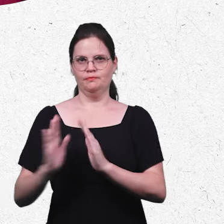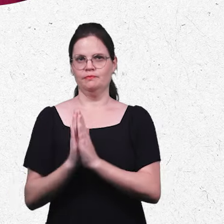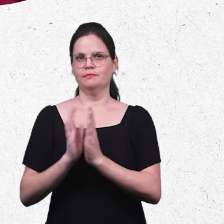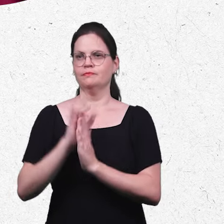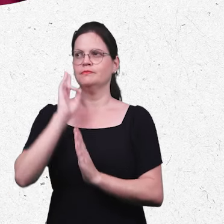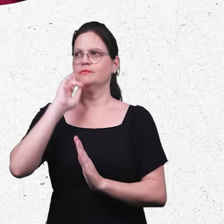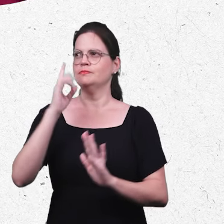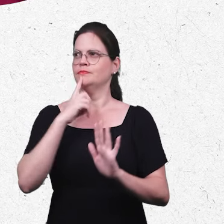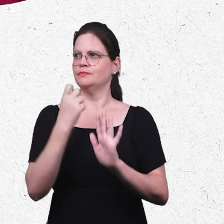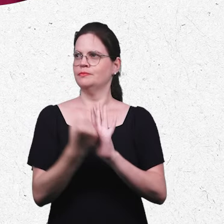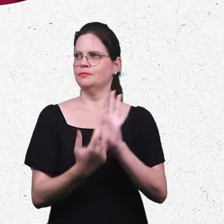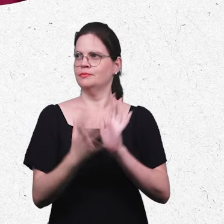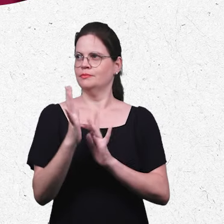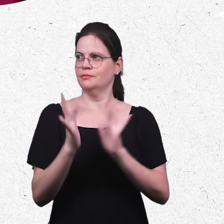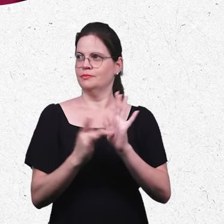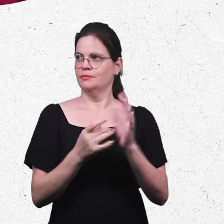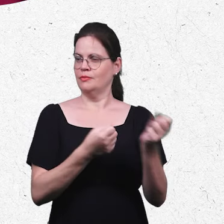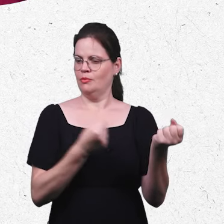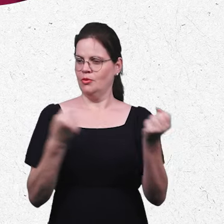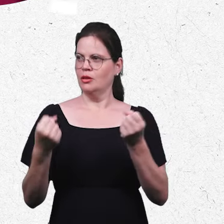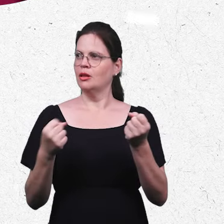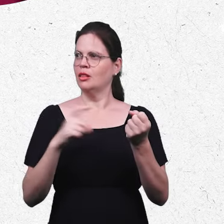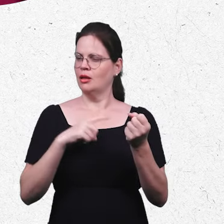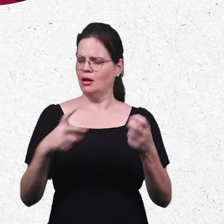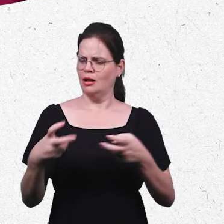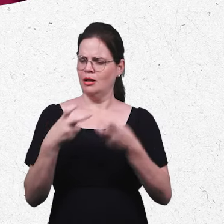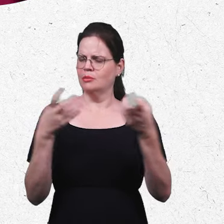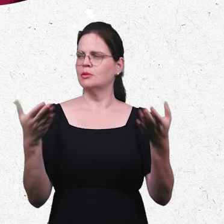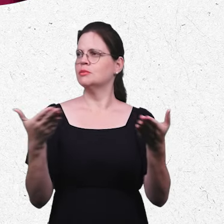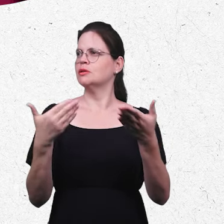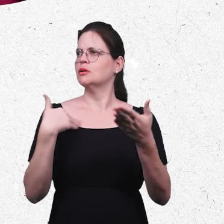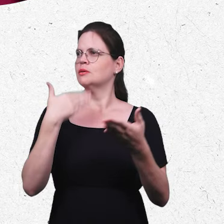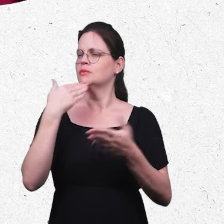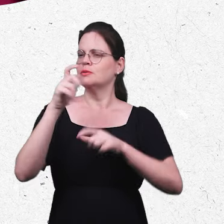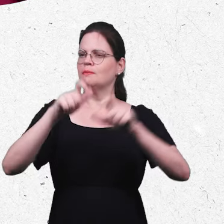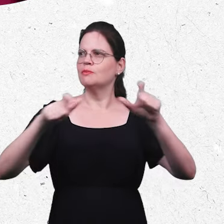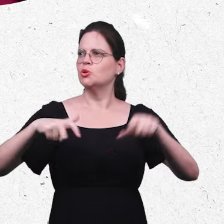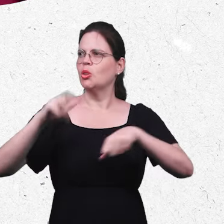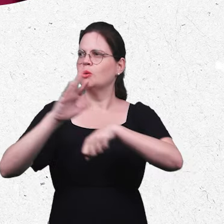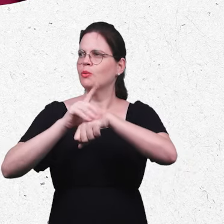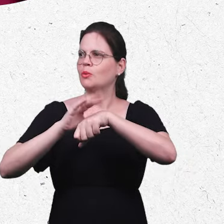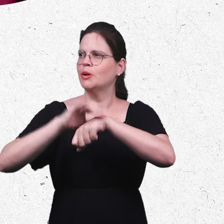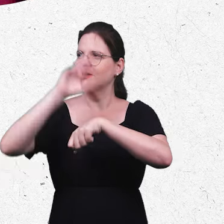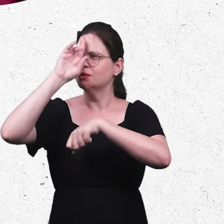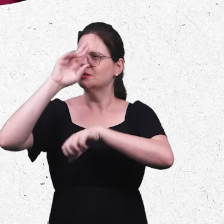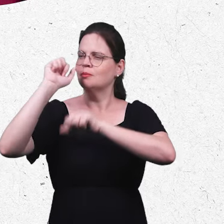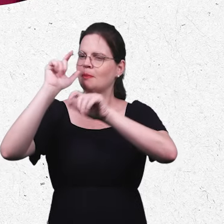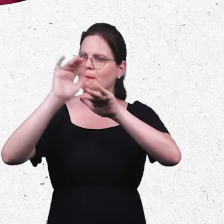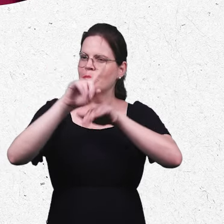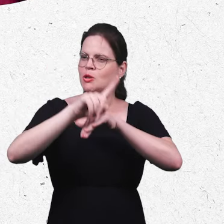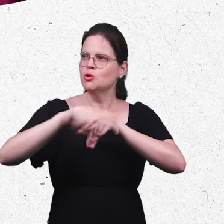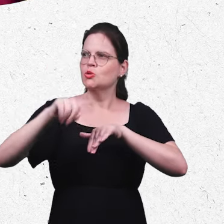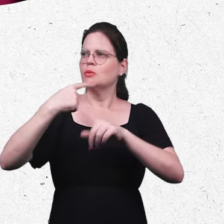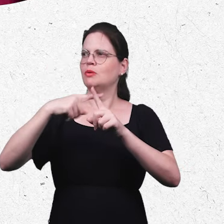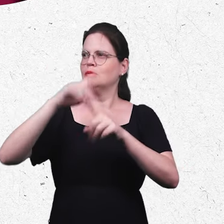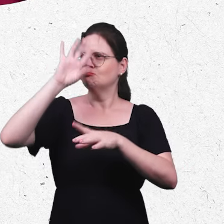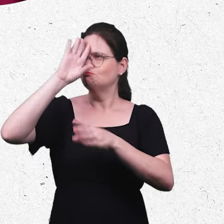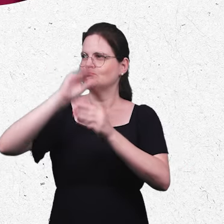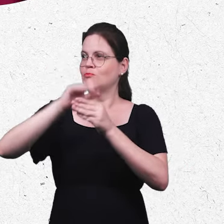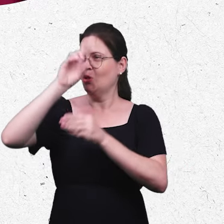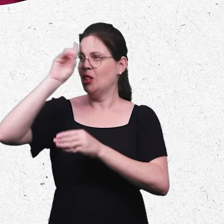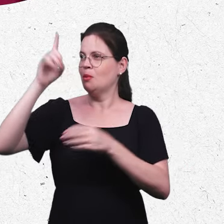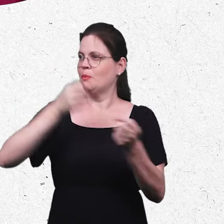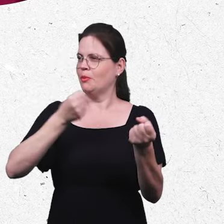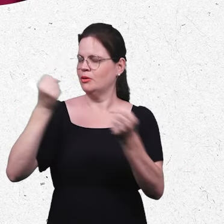pelo sangue de Jesus, nós oramos por todos os enfermos, nós rogamos ao Senhor, que é o Deus poderoso, para